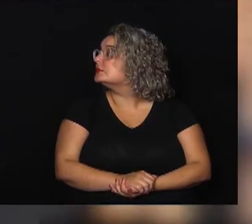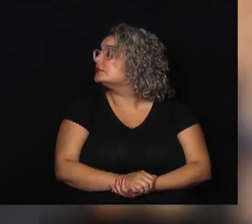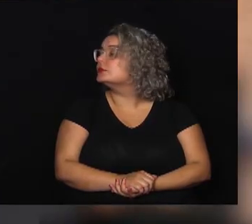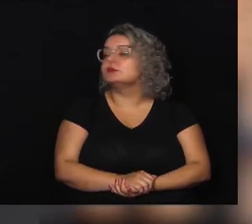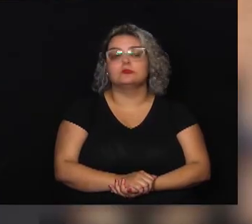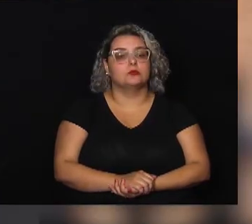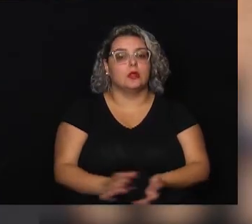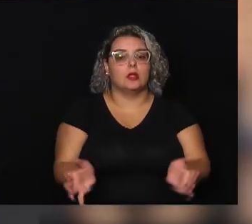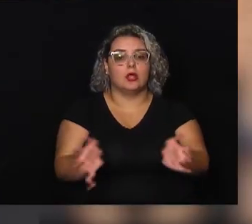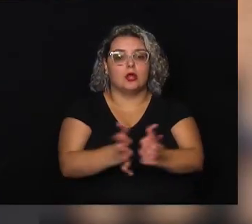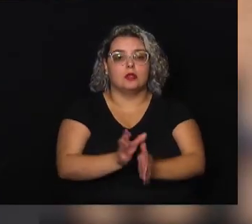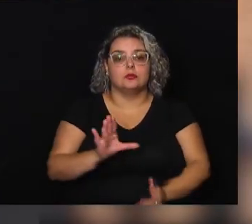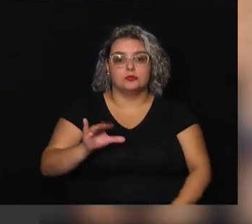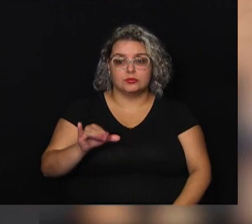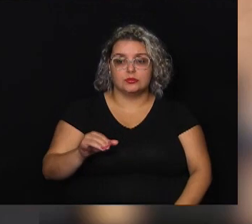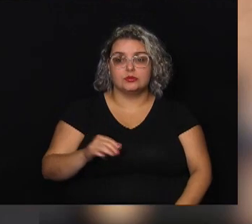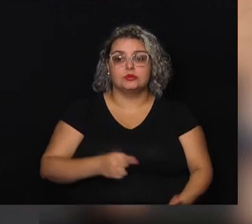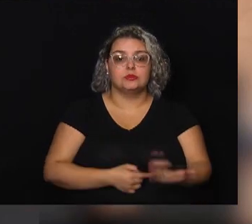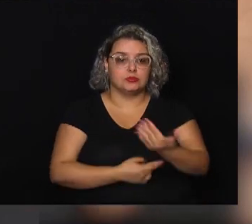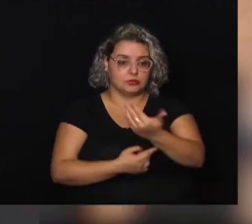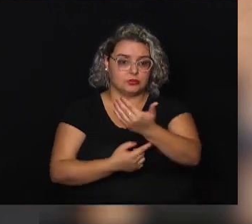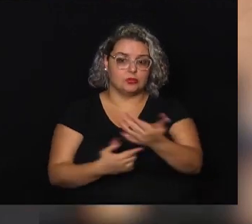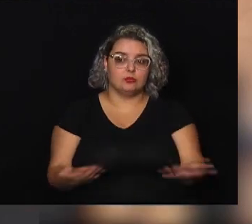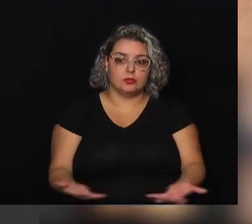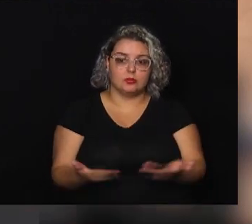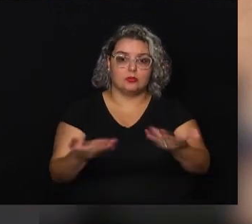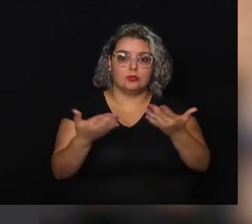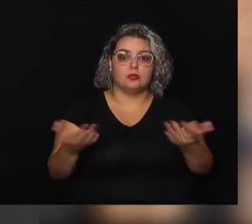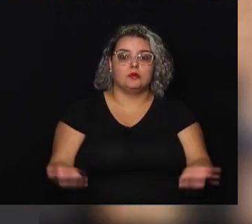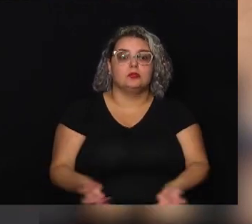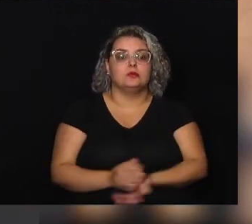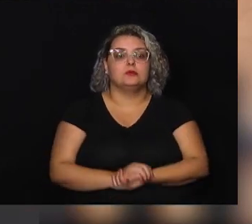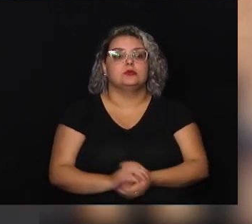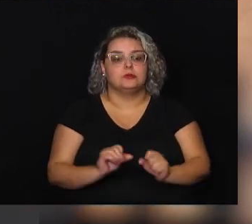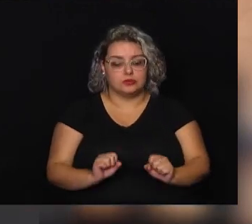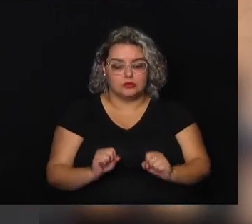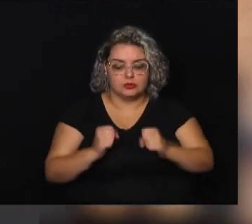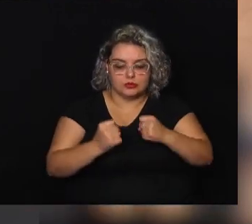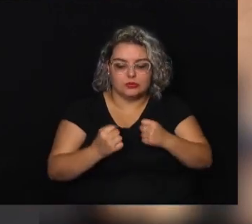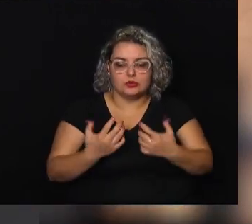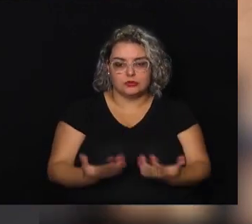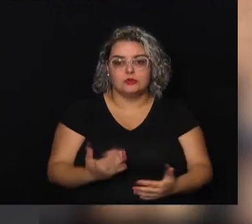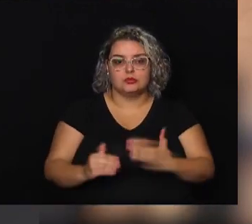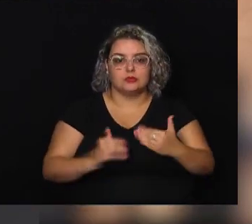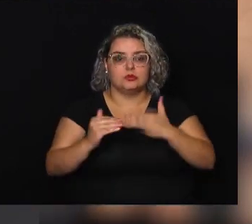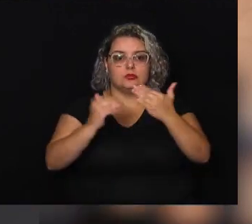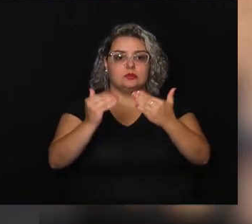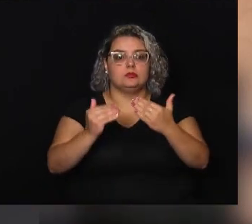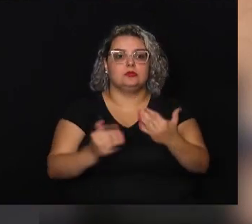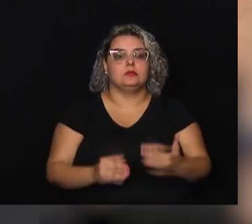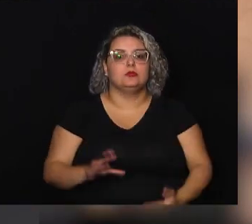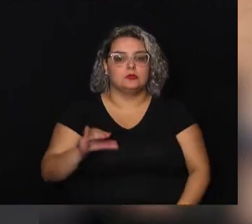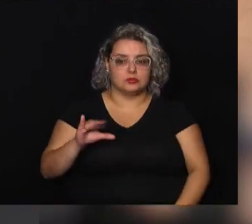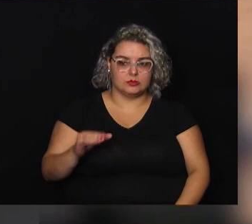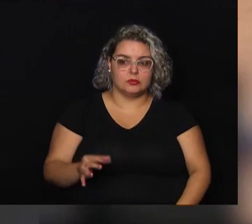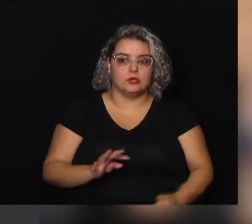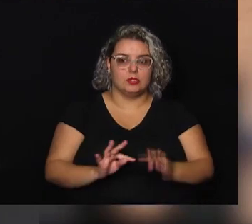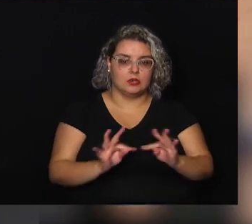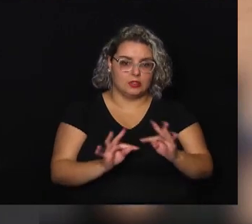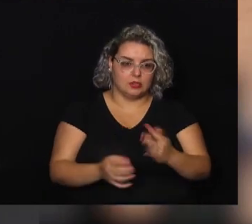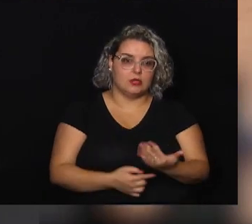A Comissão de Ciência e Tecnologia promoveu iniciativas em defesa do desenvolvimento científico e tecnológico de